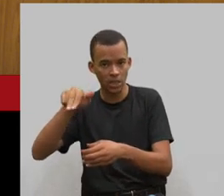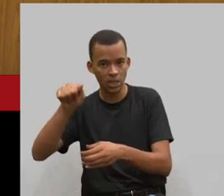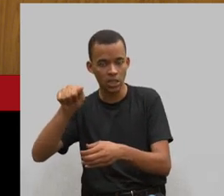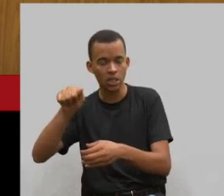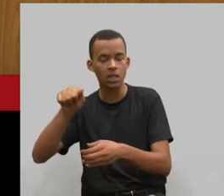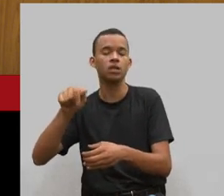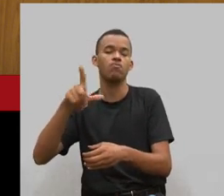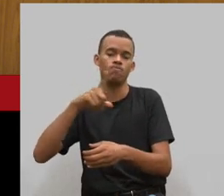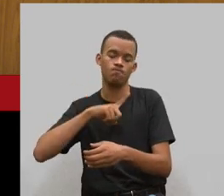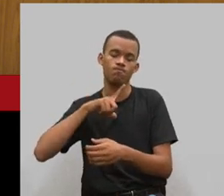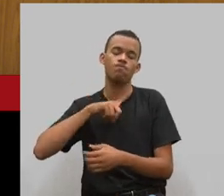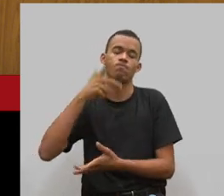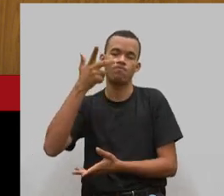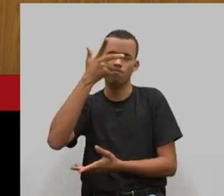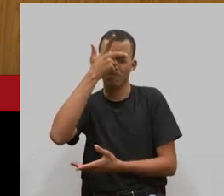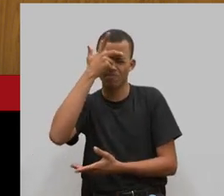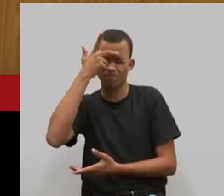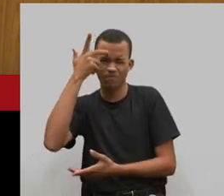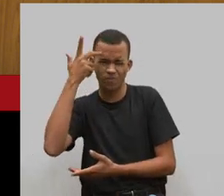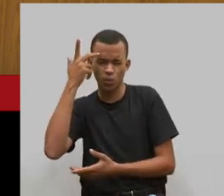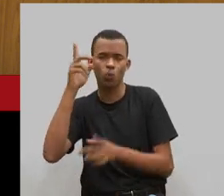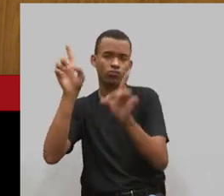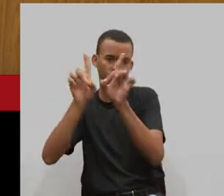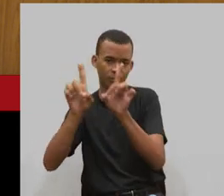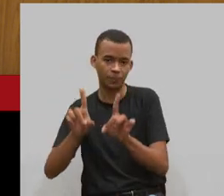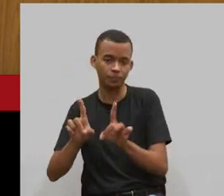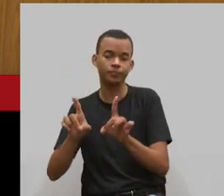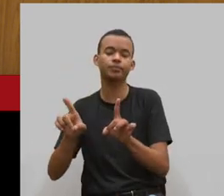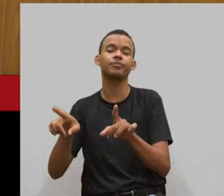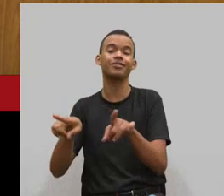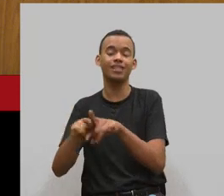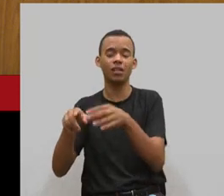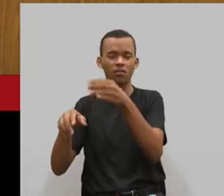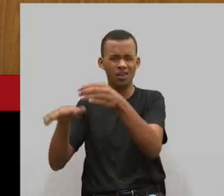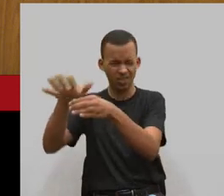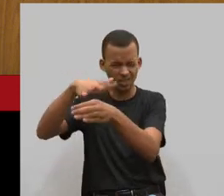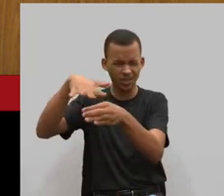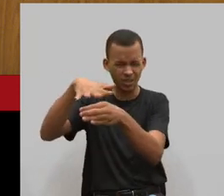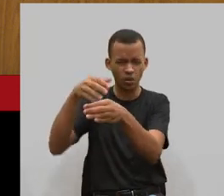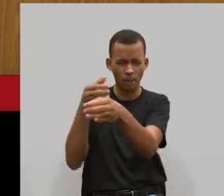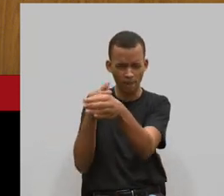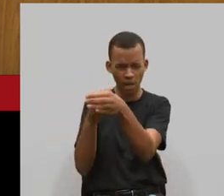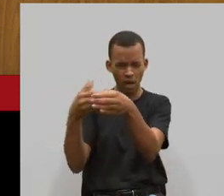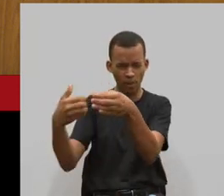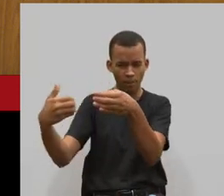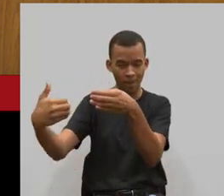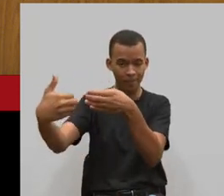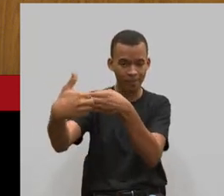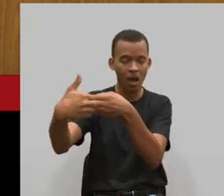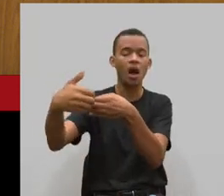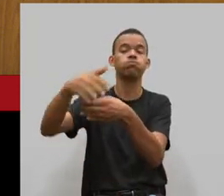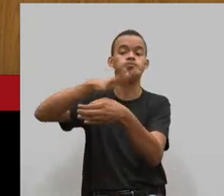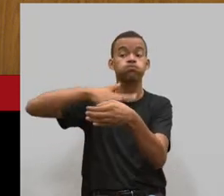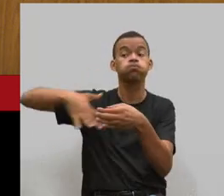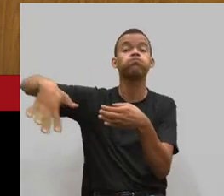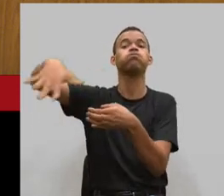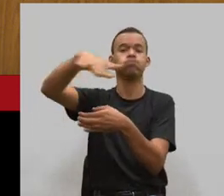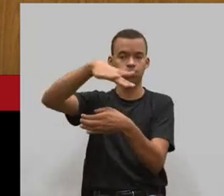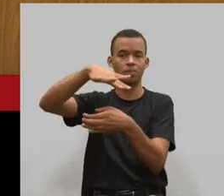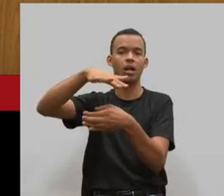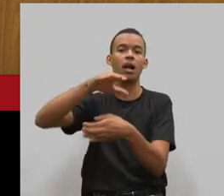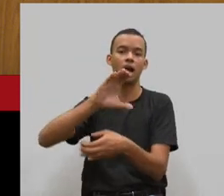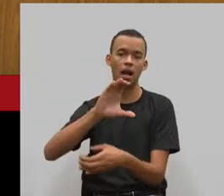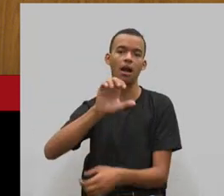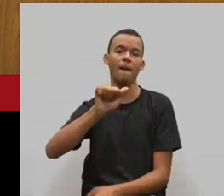eh alguns bairros próximo à Cabana então a gente fala o grande Cabana Tenho muito orgulho de morar lá